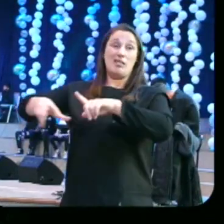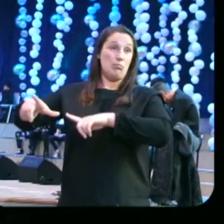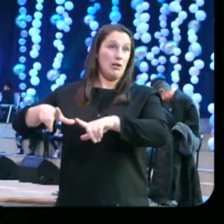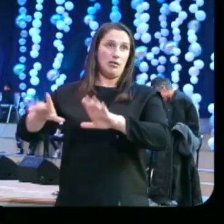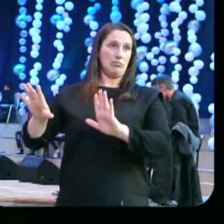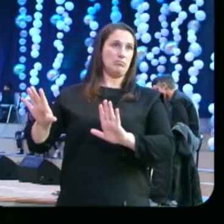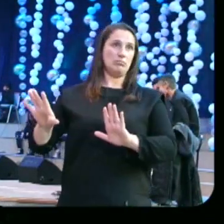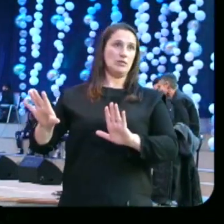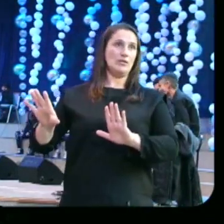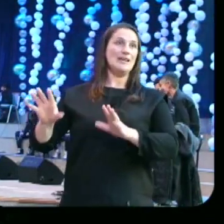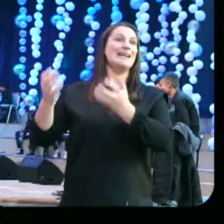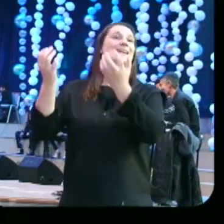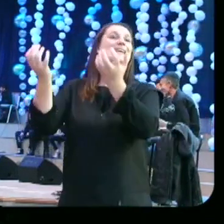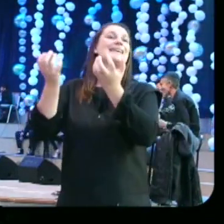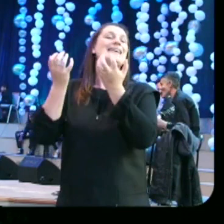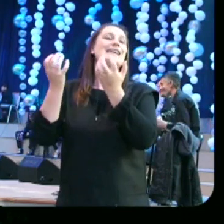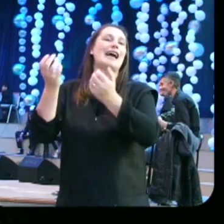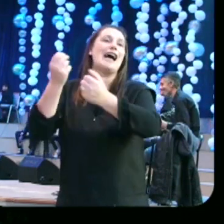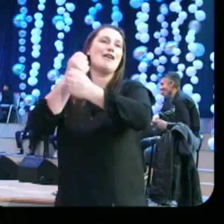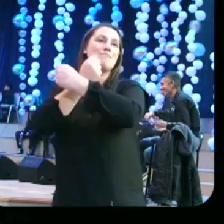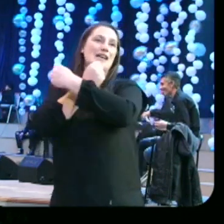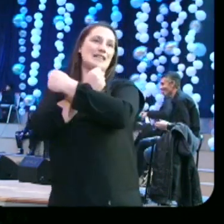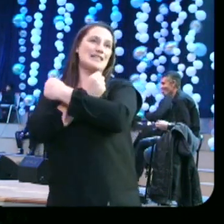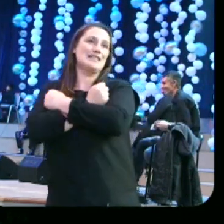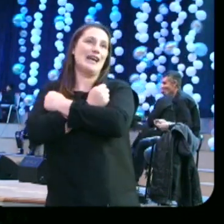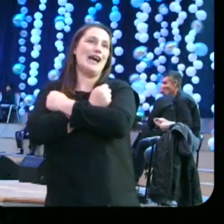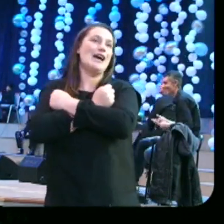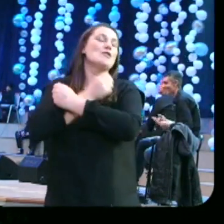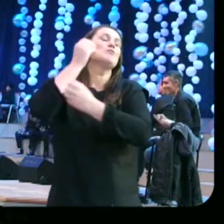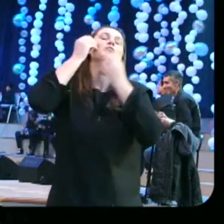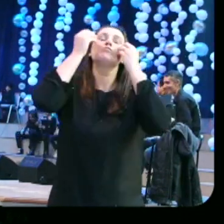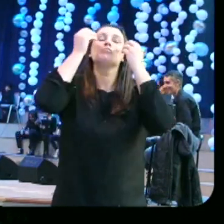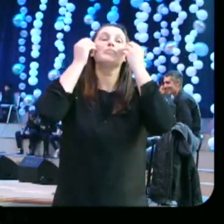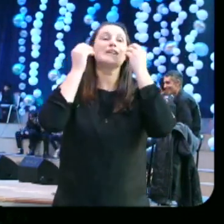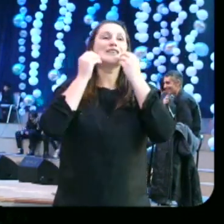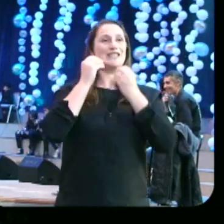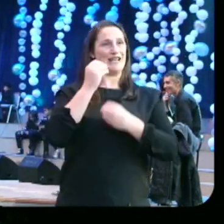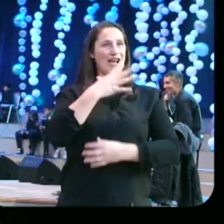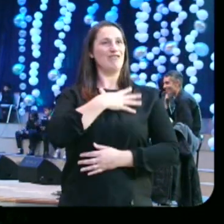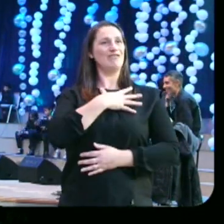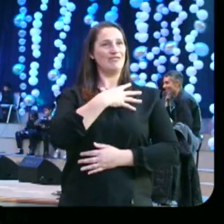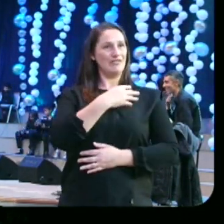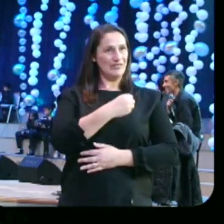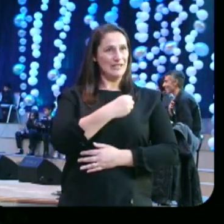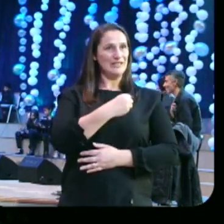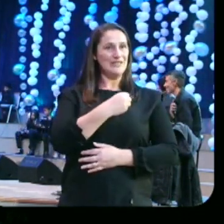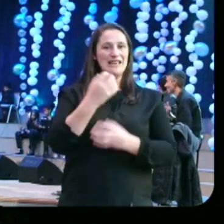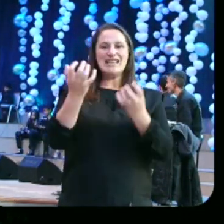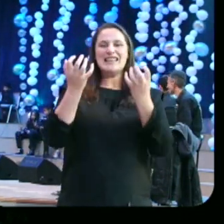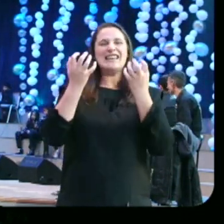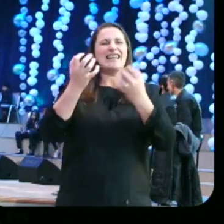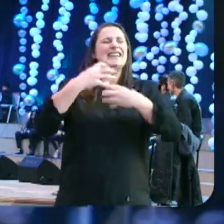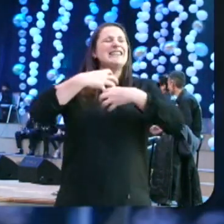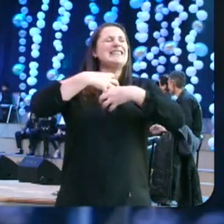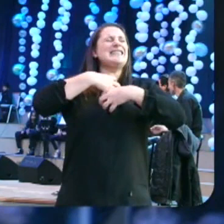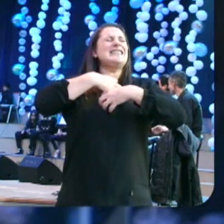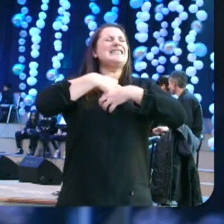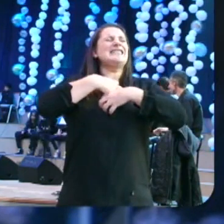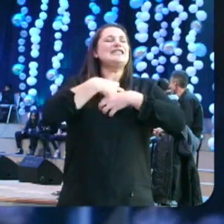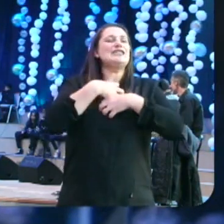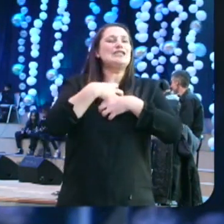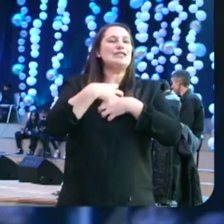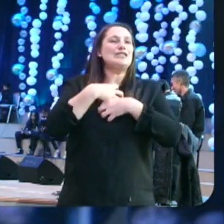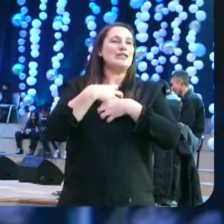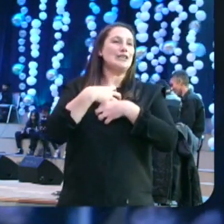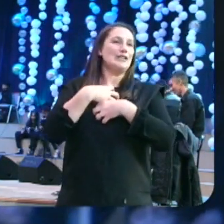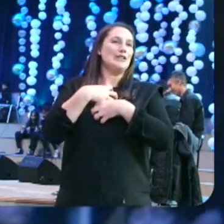penitente. Ele queria abraçar e beijar o seu filho, ele queria senti-lo bem